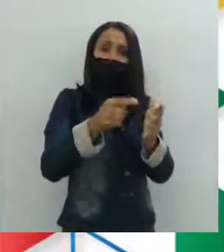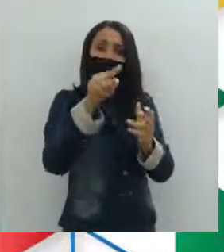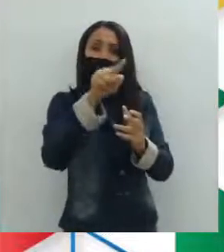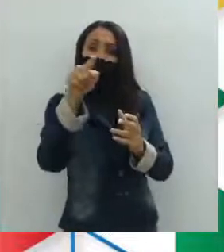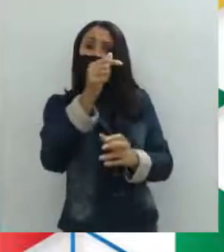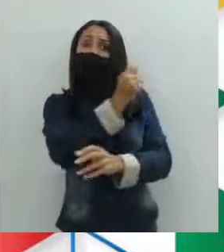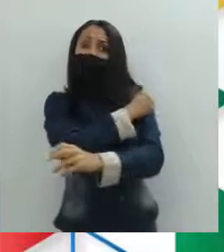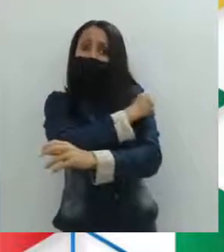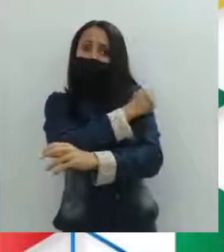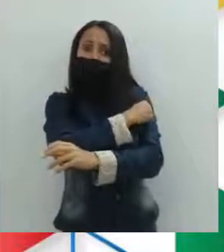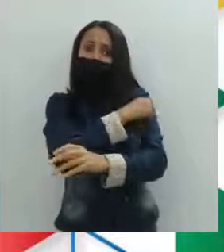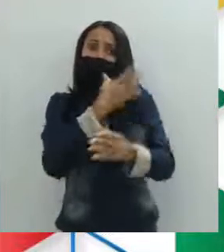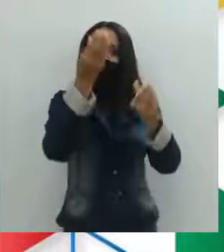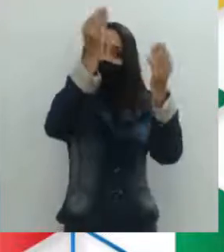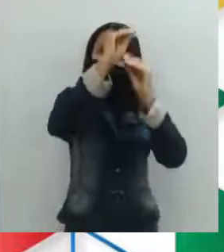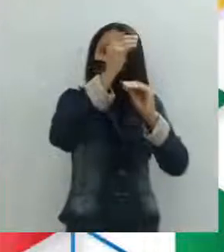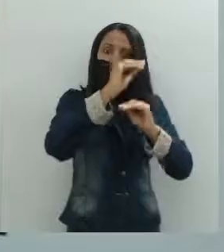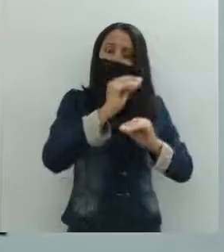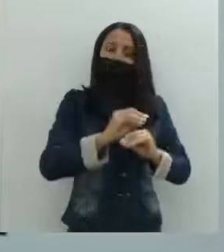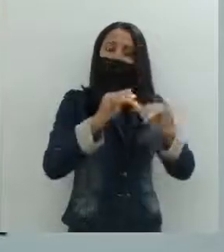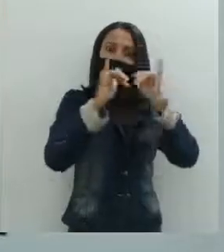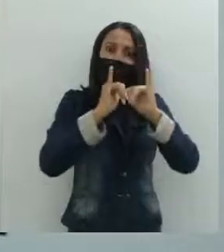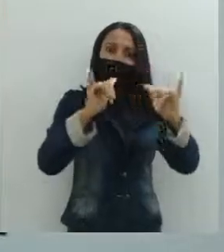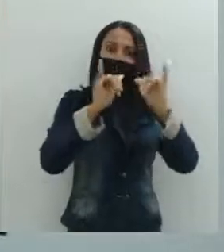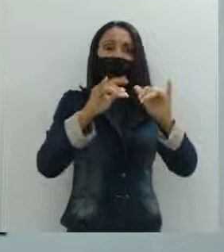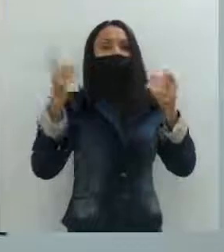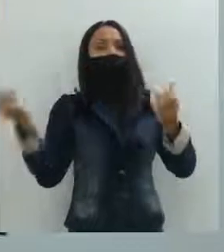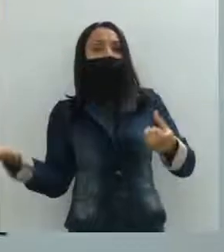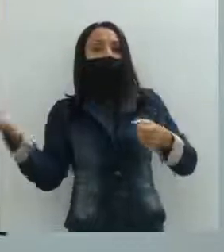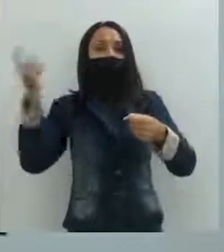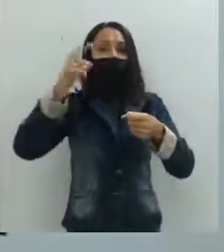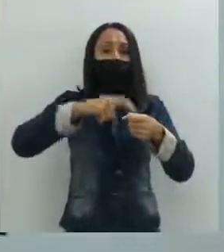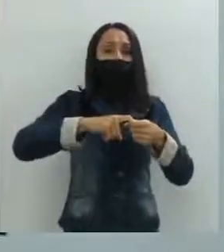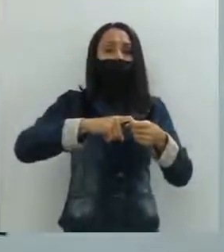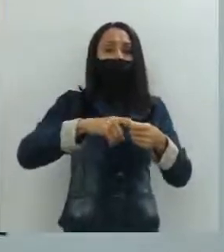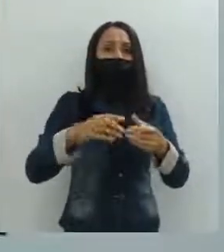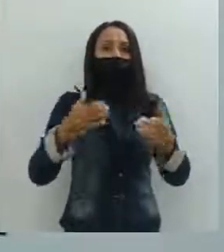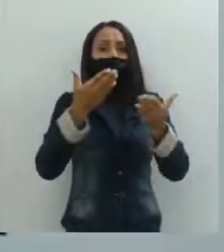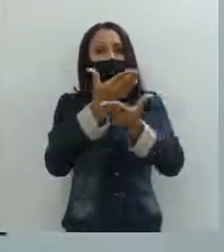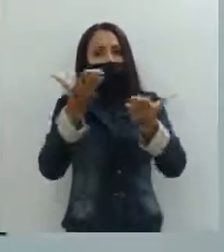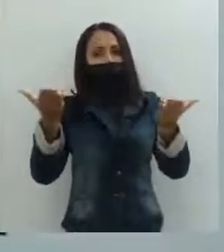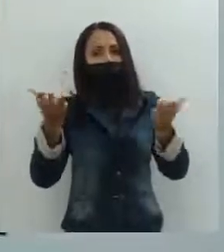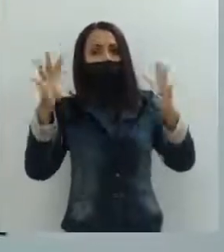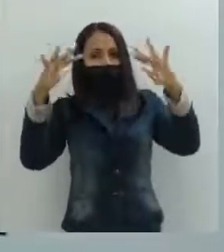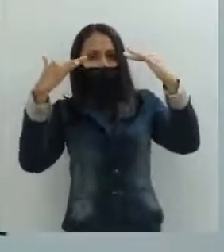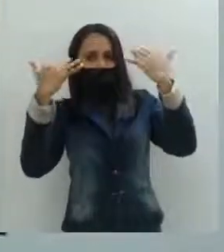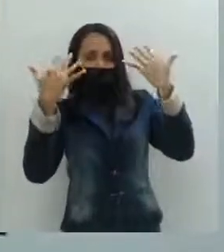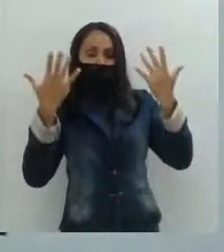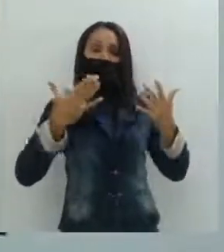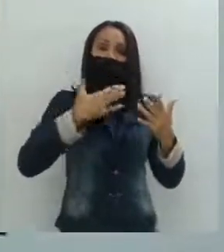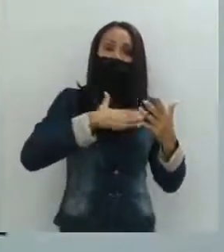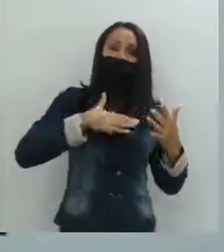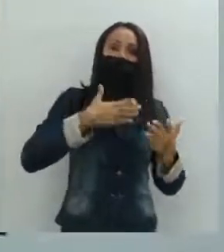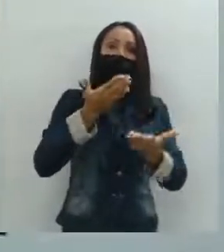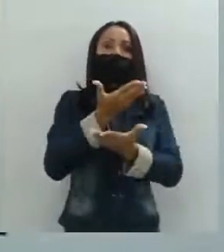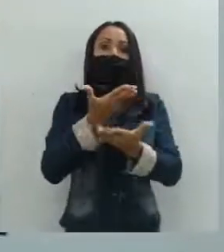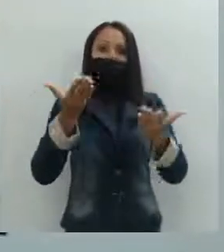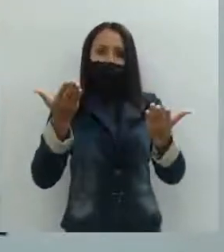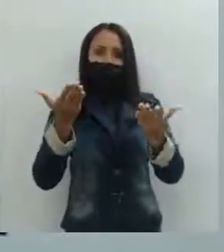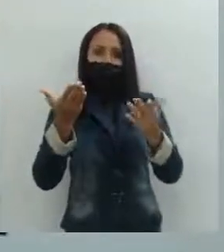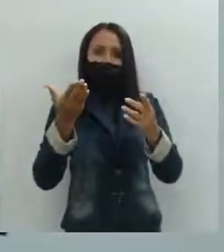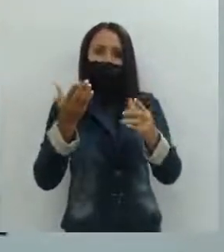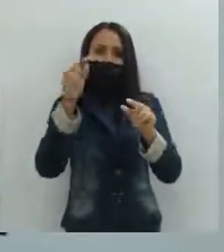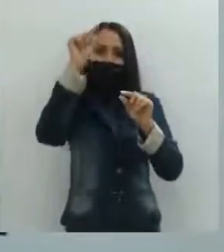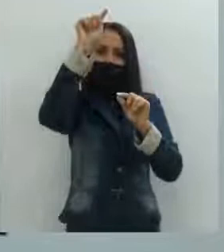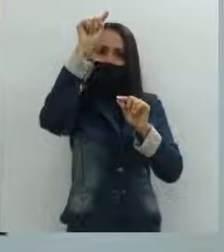vão colocar uma notícia. Então, voltando aqui, olhando para mim agora, gostaria que vocês